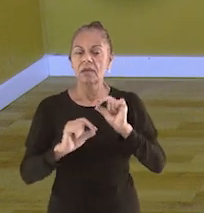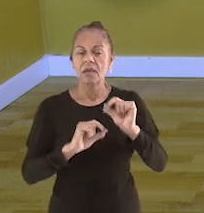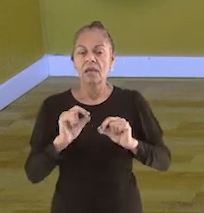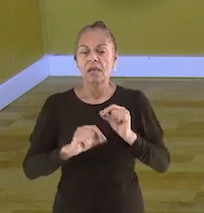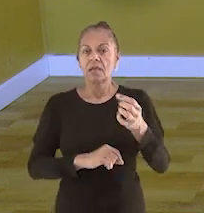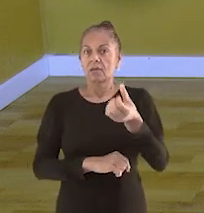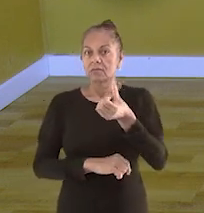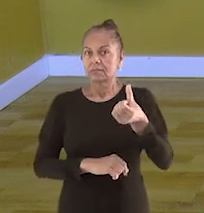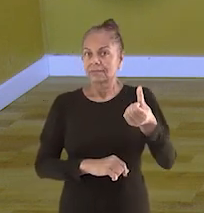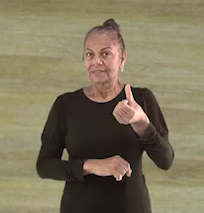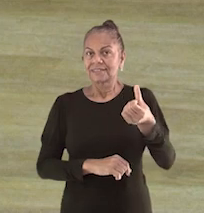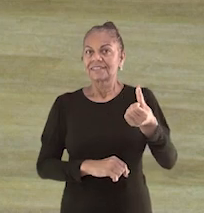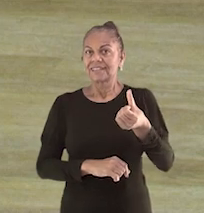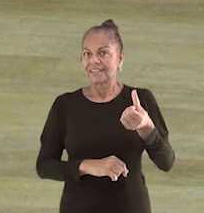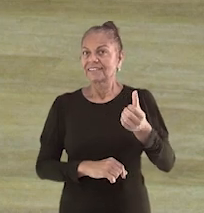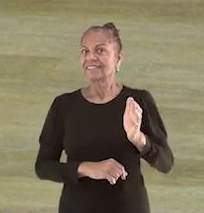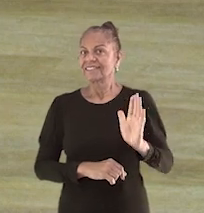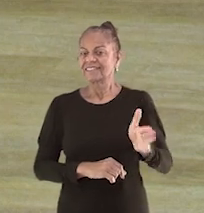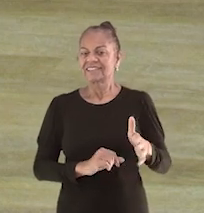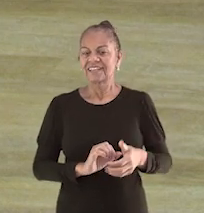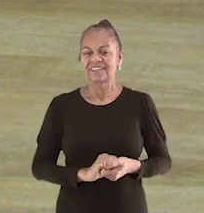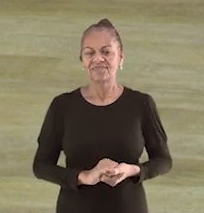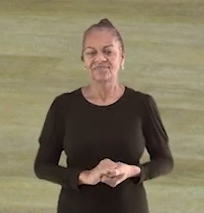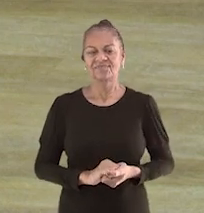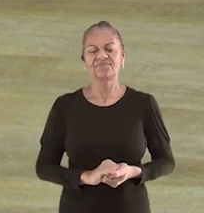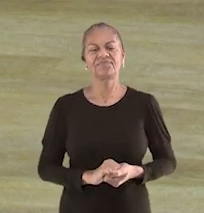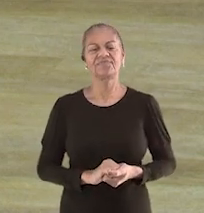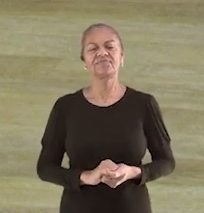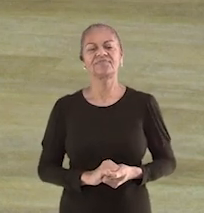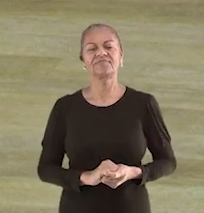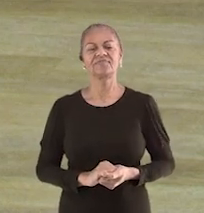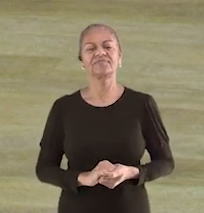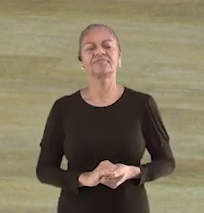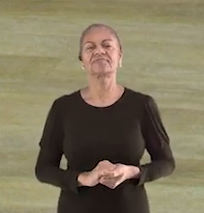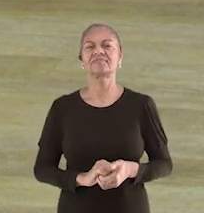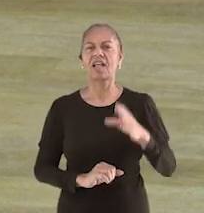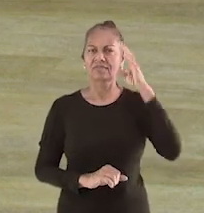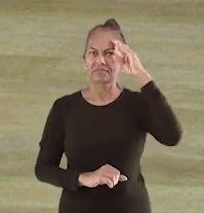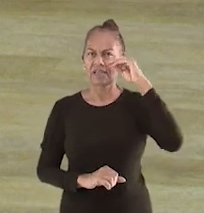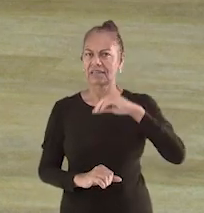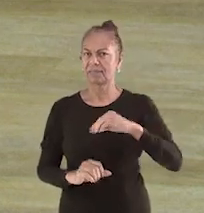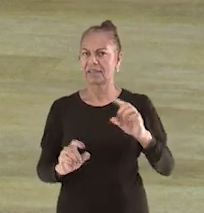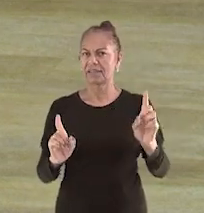sexto exercício, beleza? Vamos lá, hein? Desanima não.